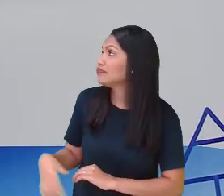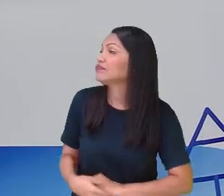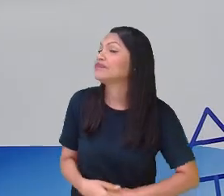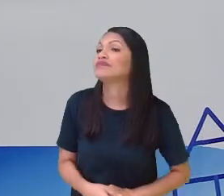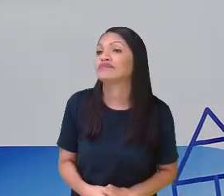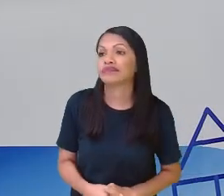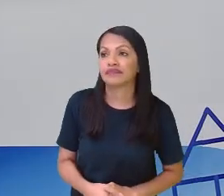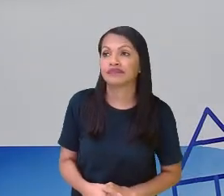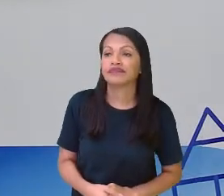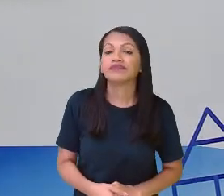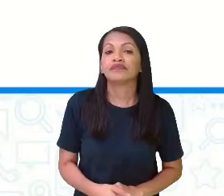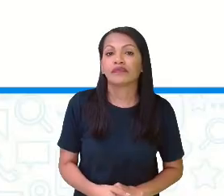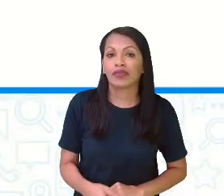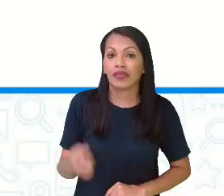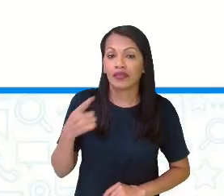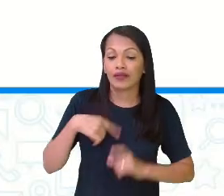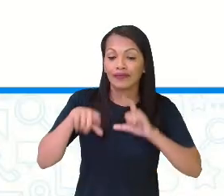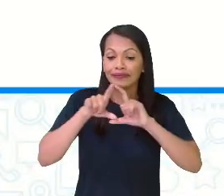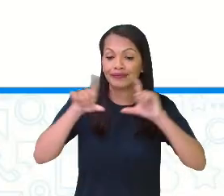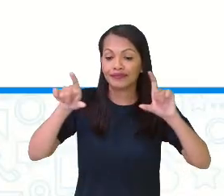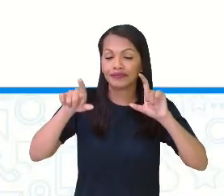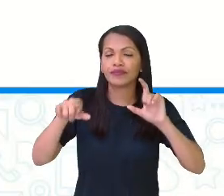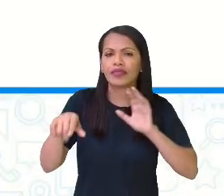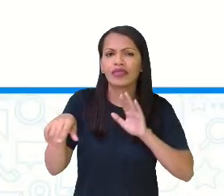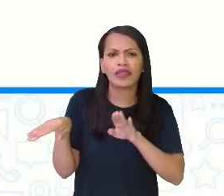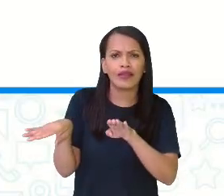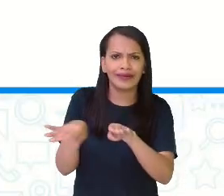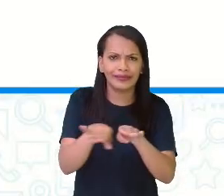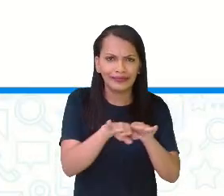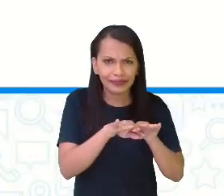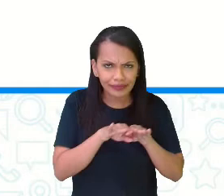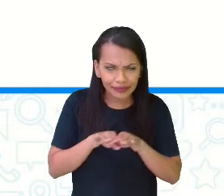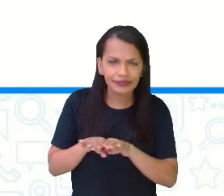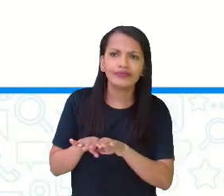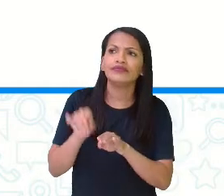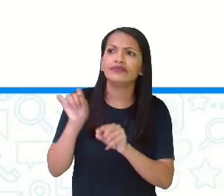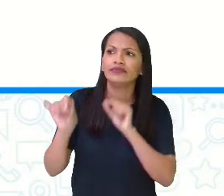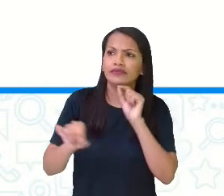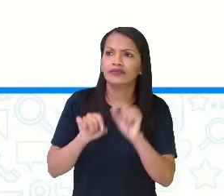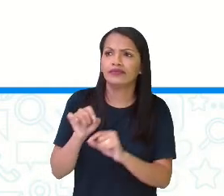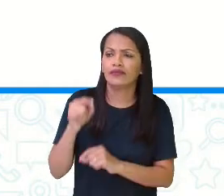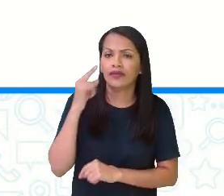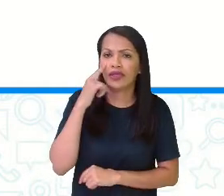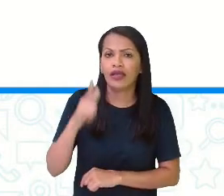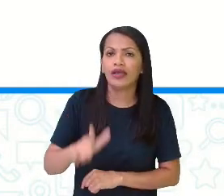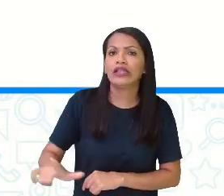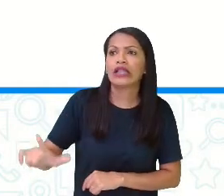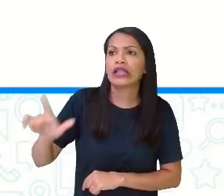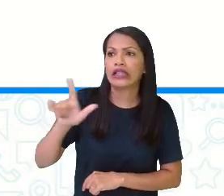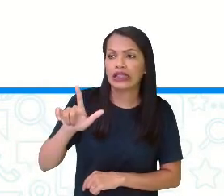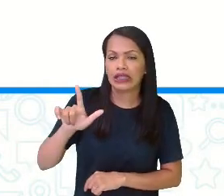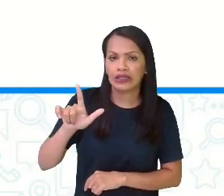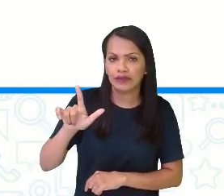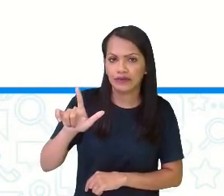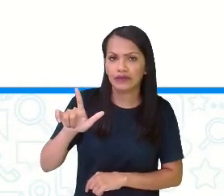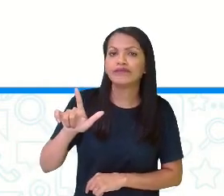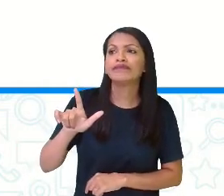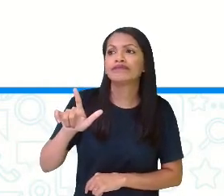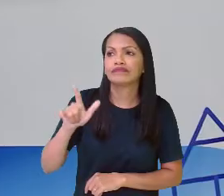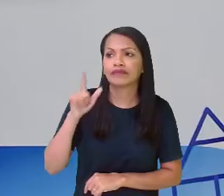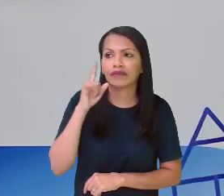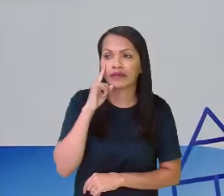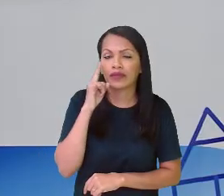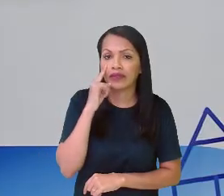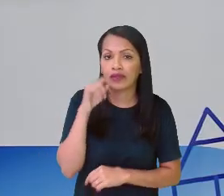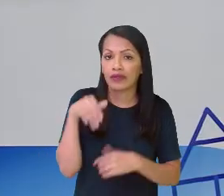Essas são as unidades padrão, né? Unidades de medida padrão, litro e mililitro, onde a cada